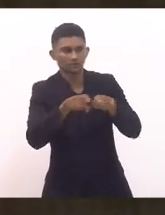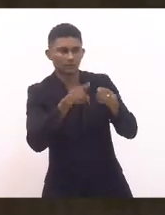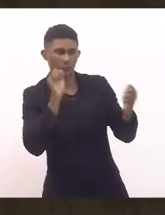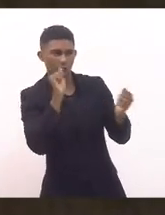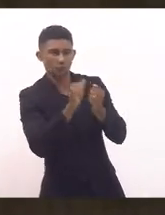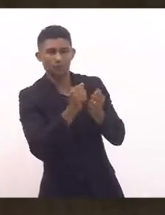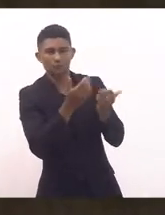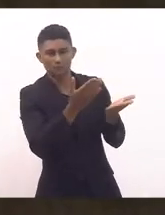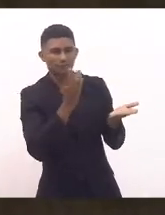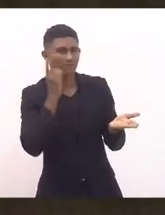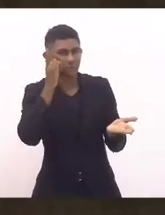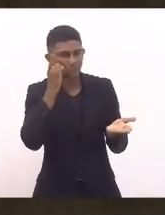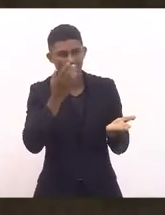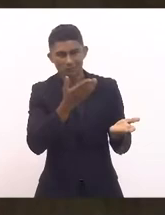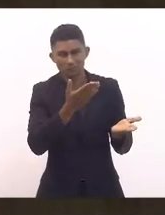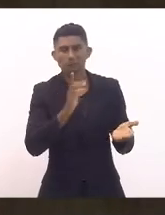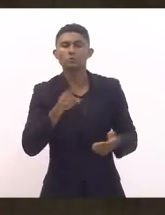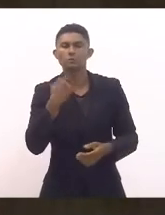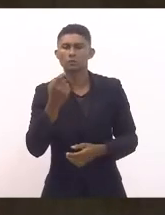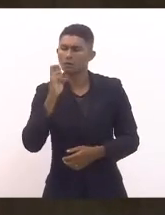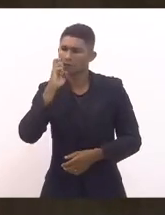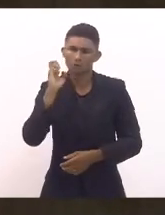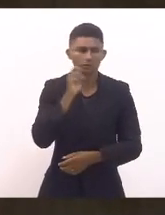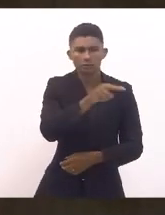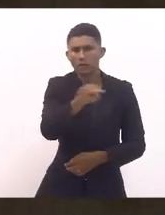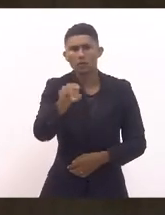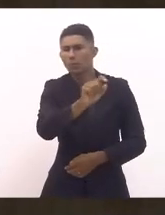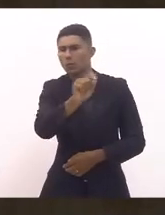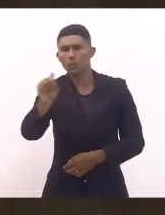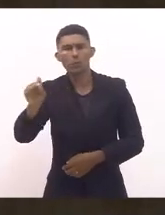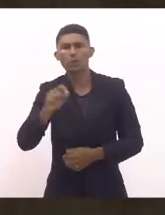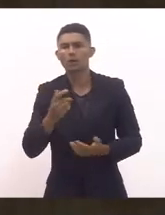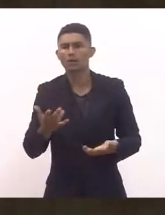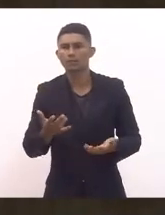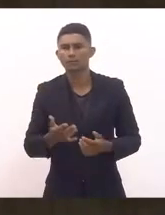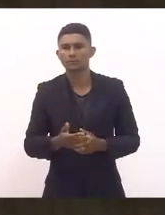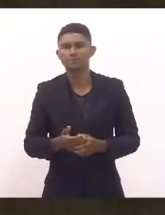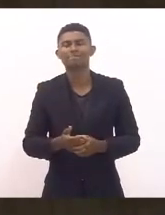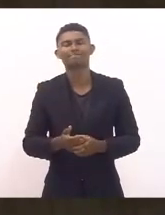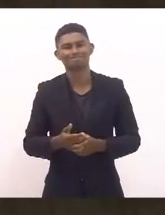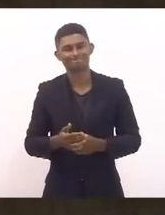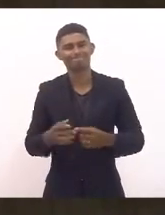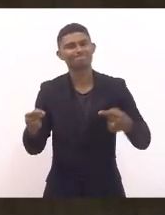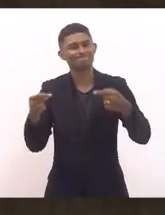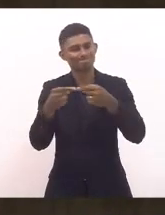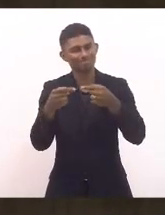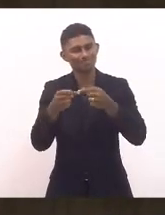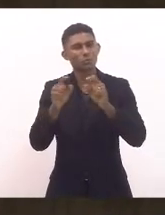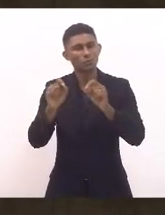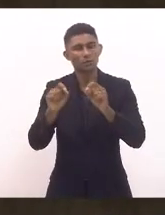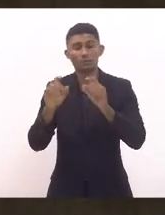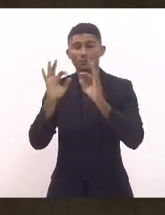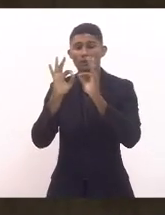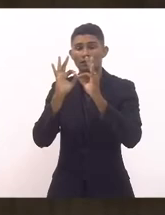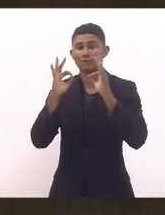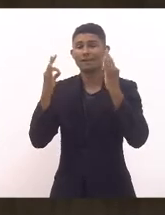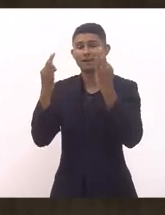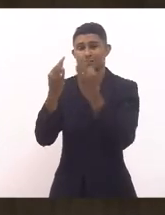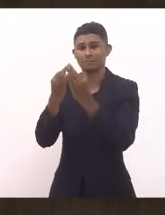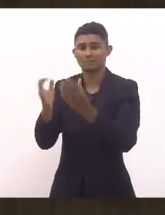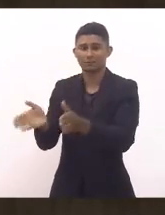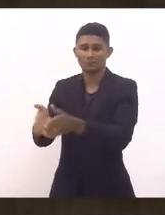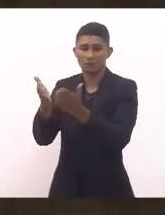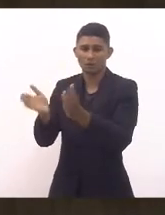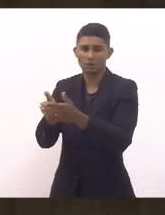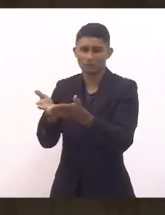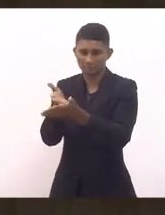Knoploch. E ali a gente viu, senhora presidenta, que há uma questão de classe colocada. São famílias muito pobres, que